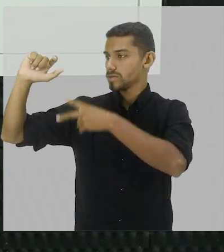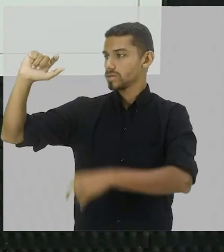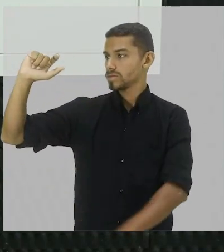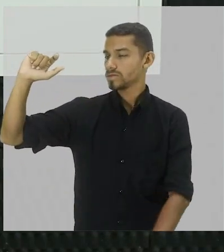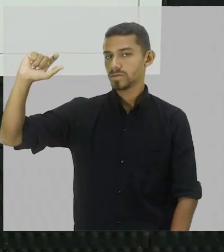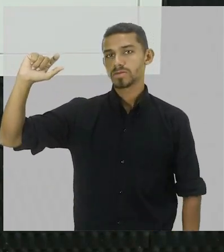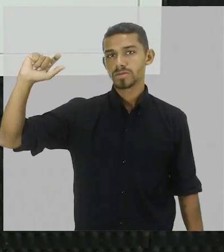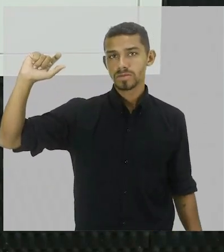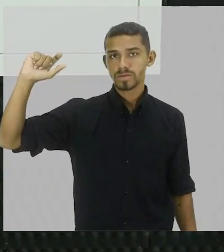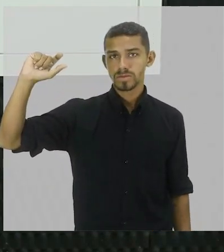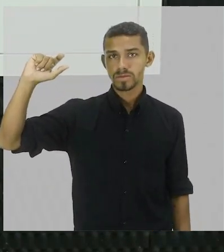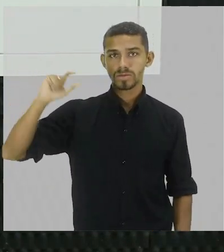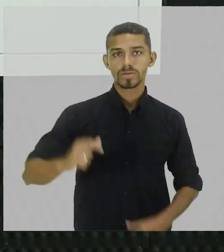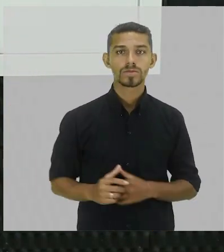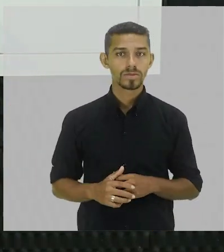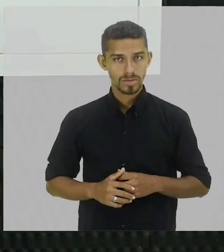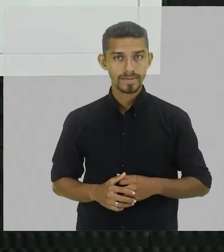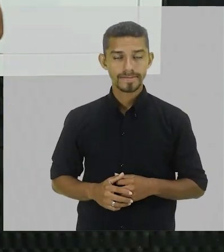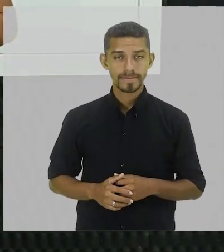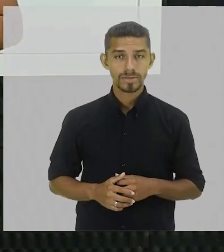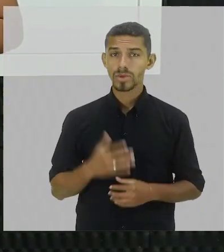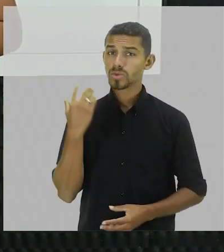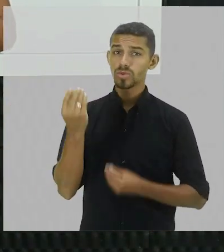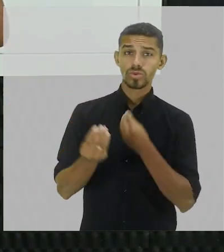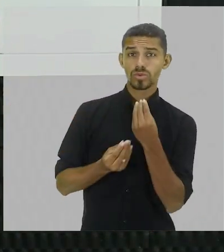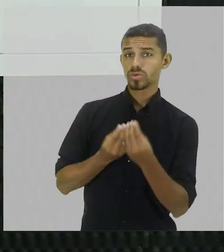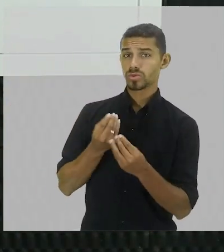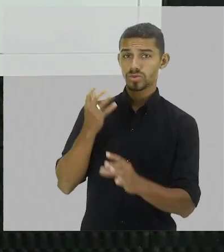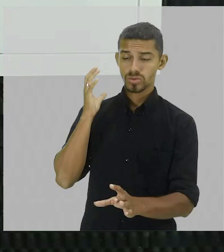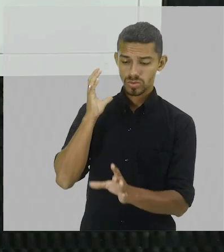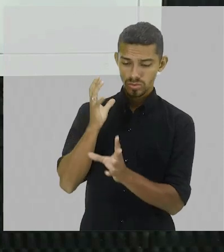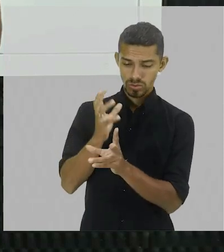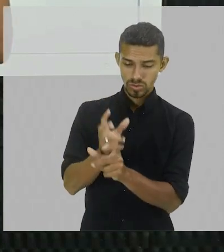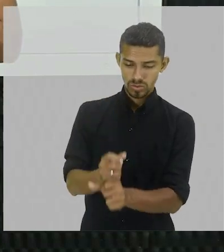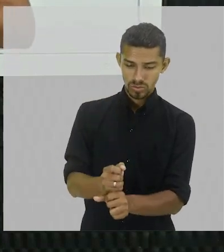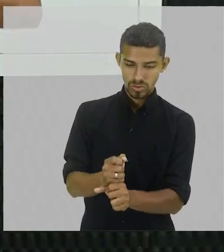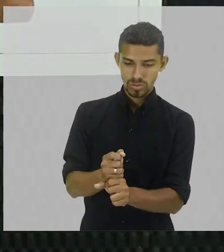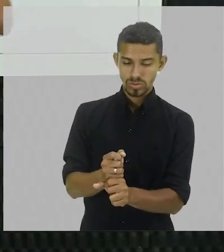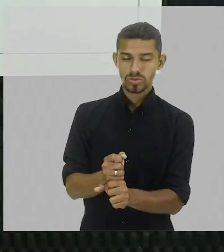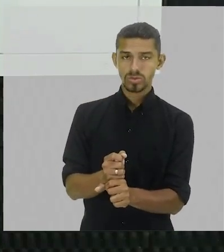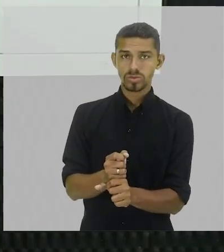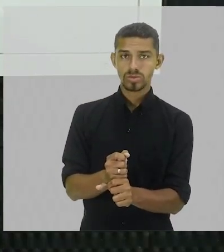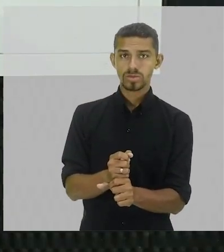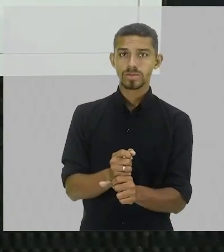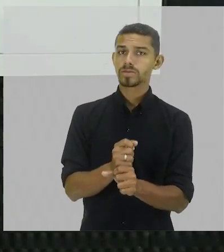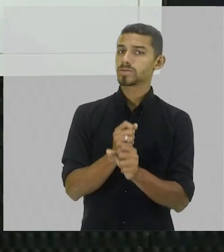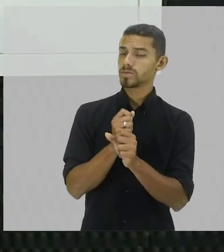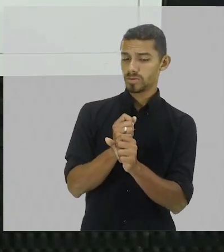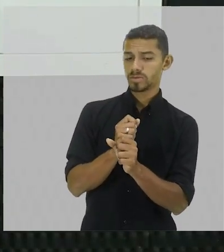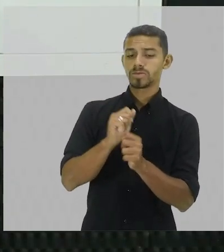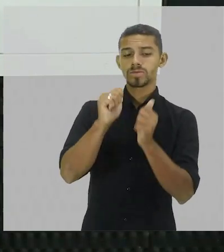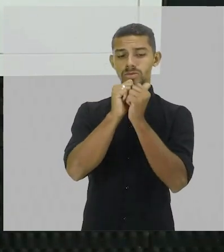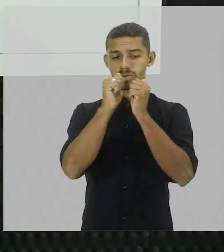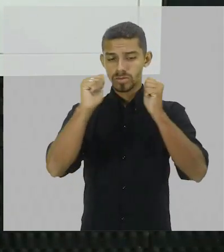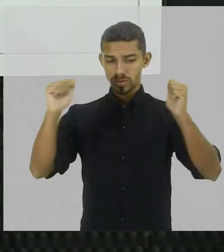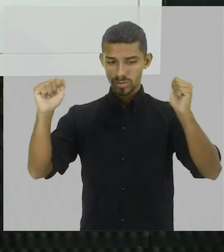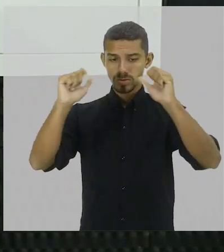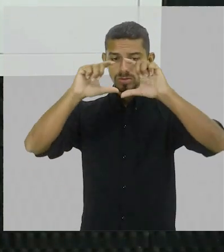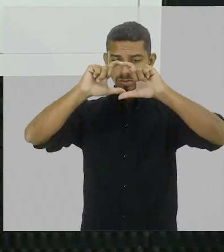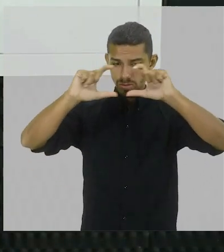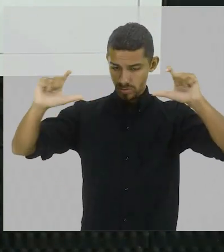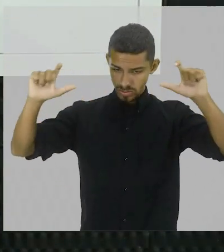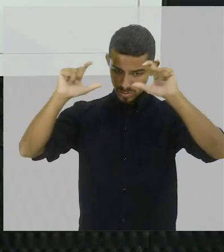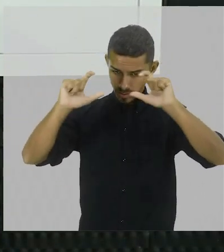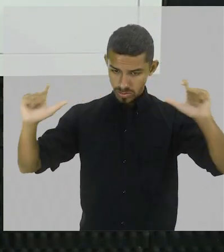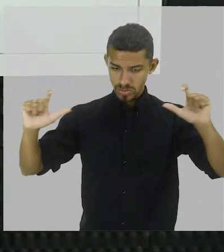tem que prestar atenção. Beleza. Como é que se calcula o volume de uma pirâmide? Turma, as fórmulas são extremamente importantes.